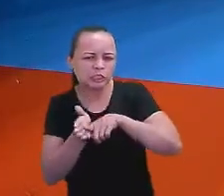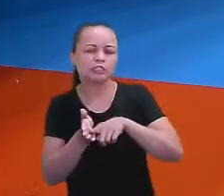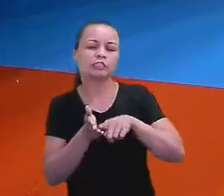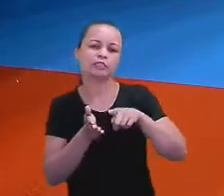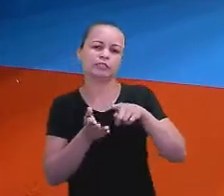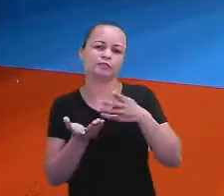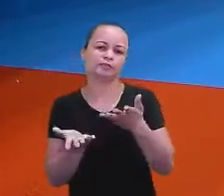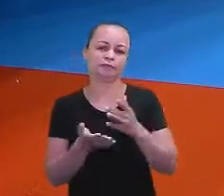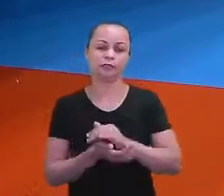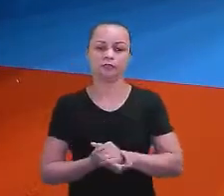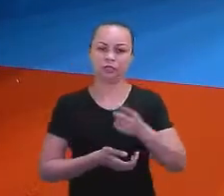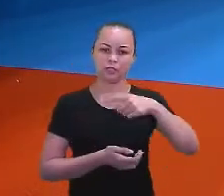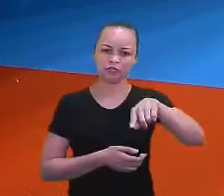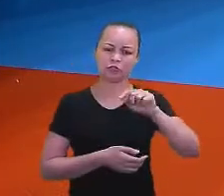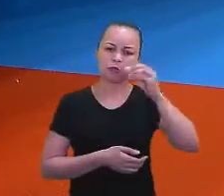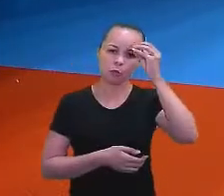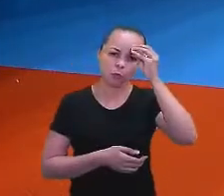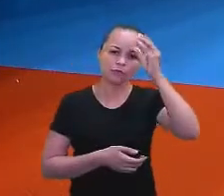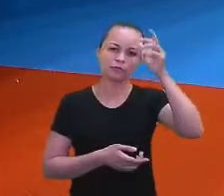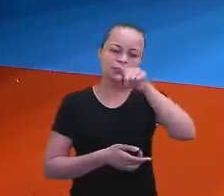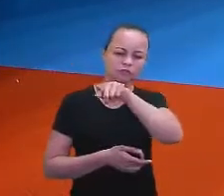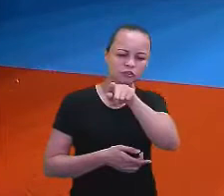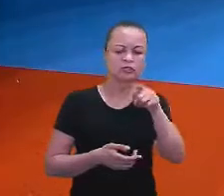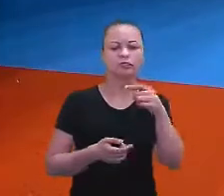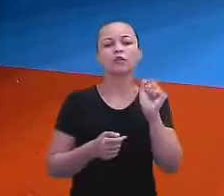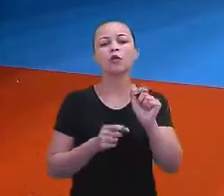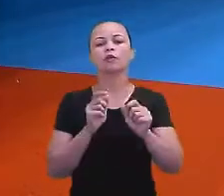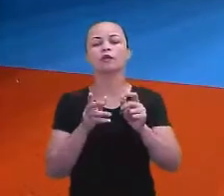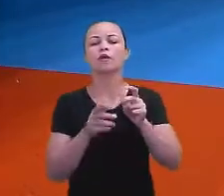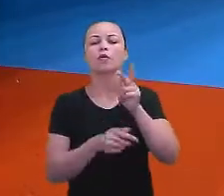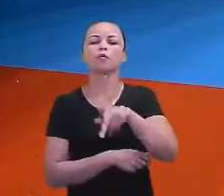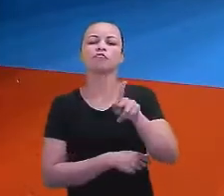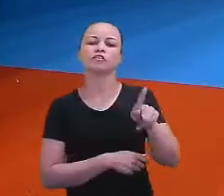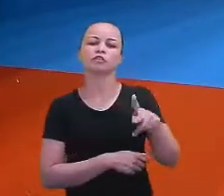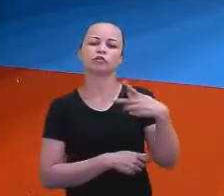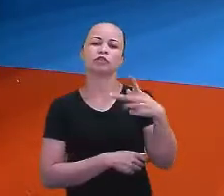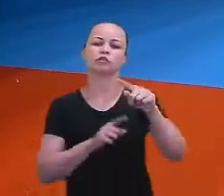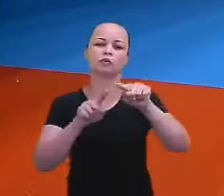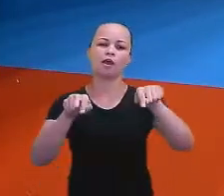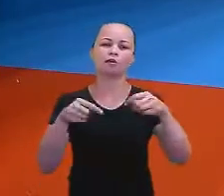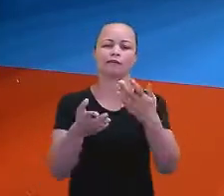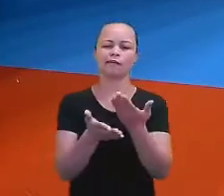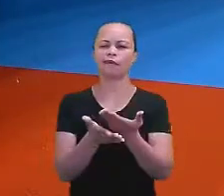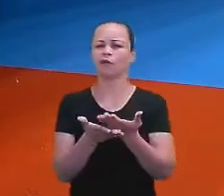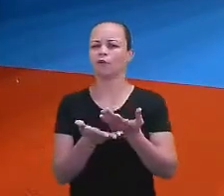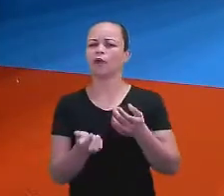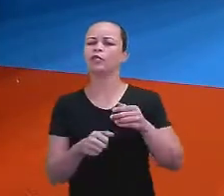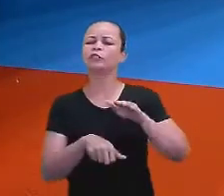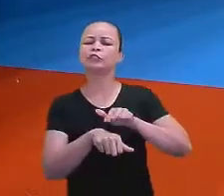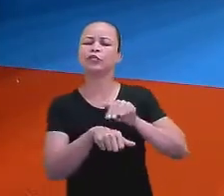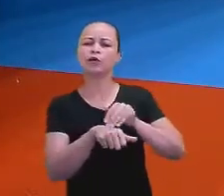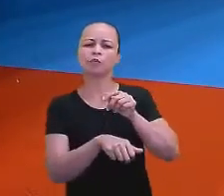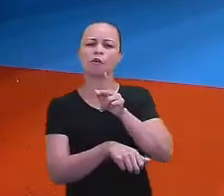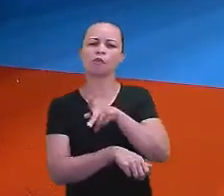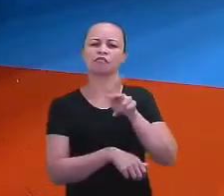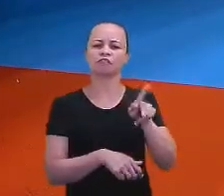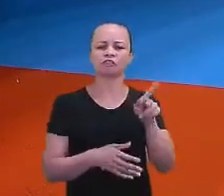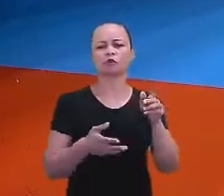grande curador do conhecimento de vocês. Que é quem, gente? O teu professor de sala de aula. Convida ele, chama ele para justamente